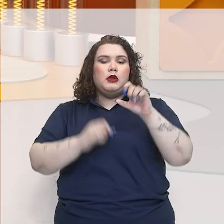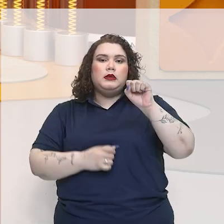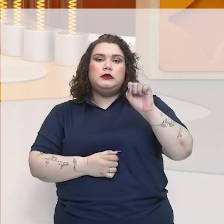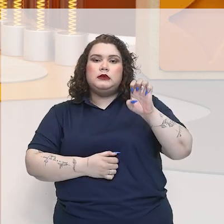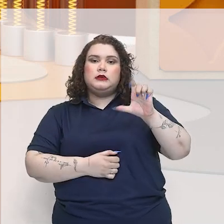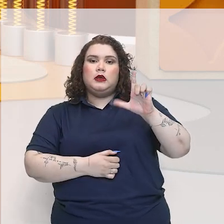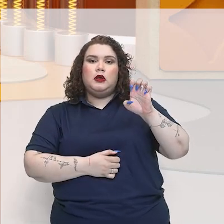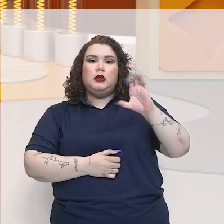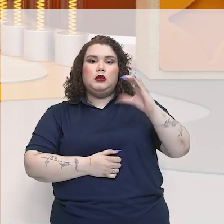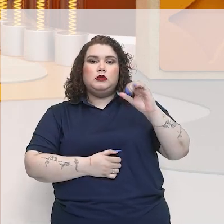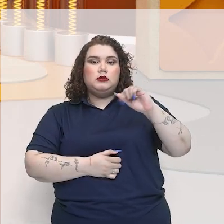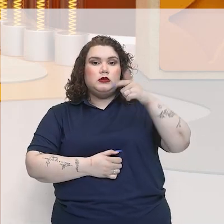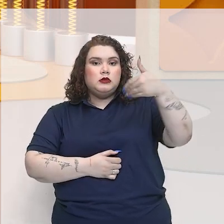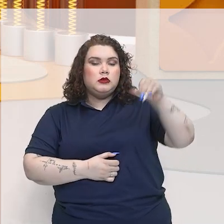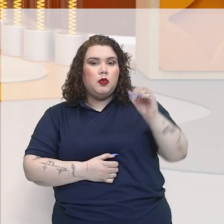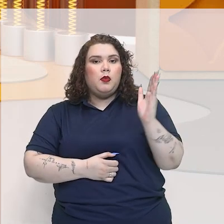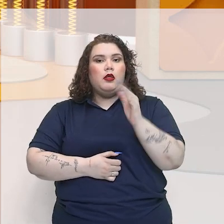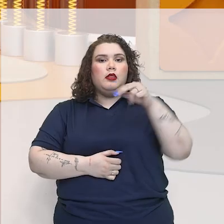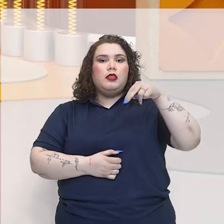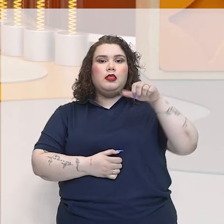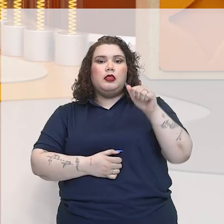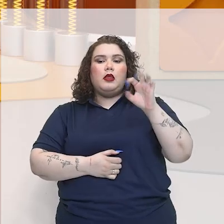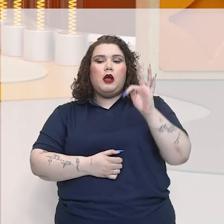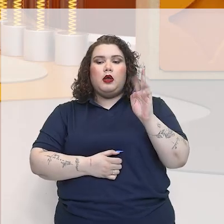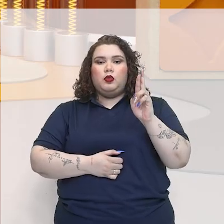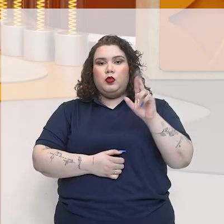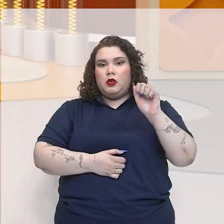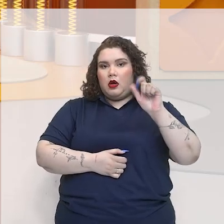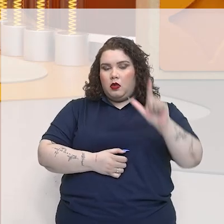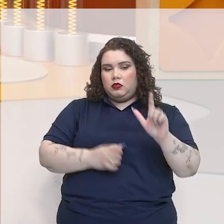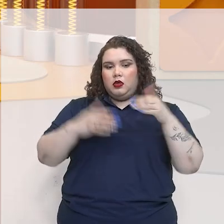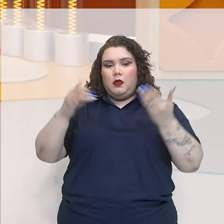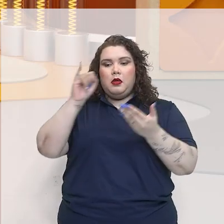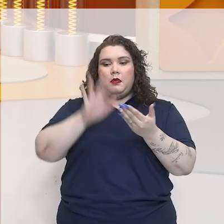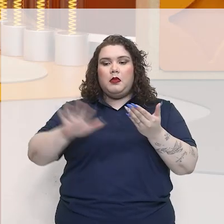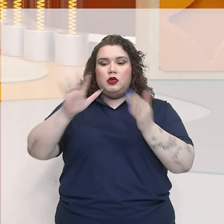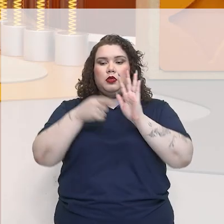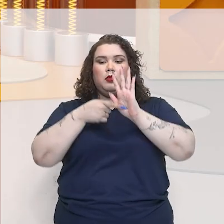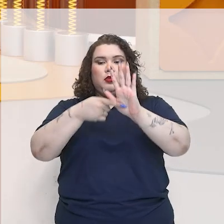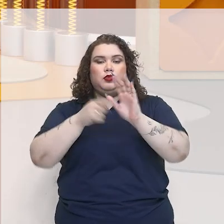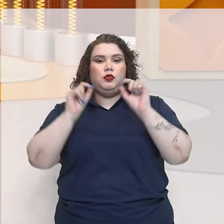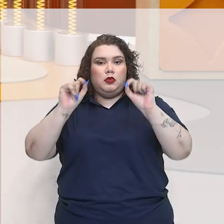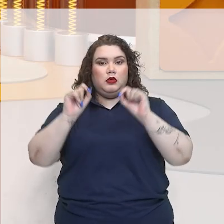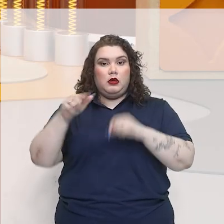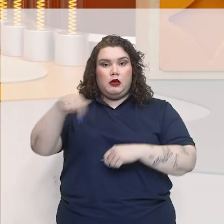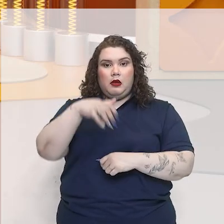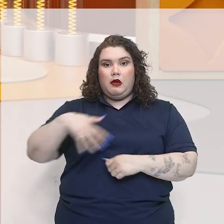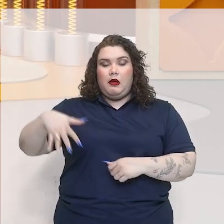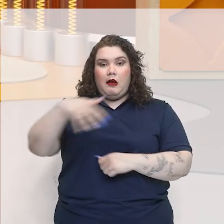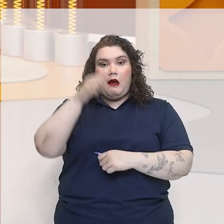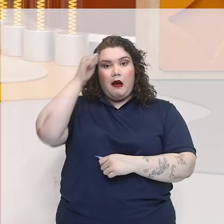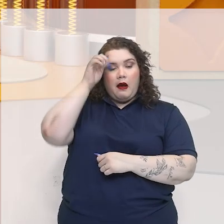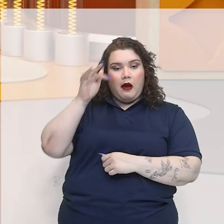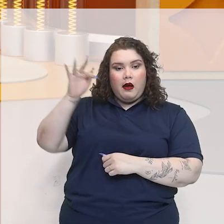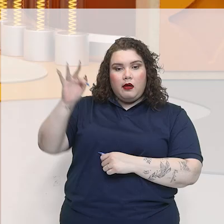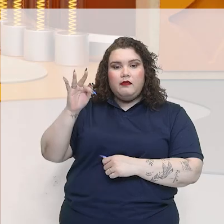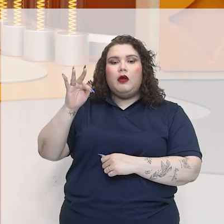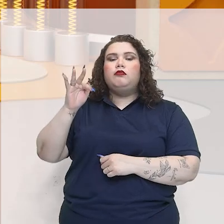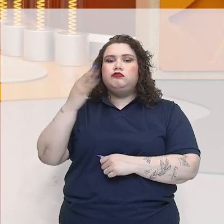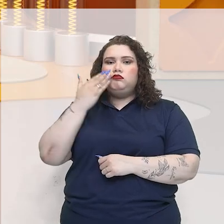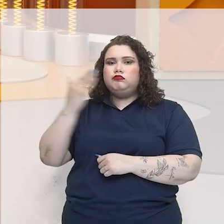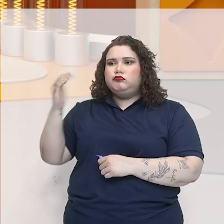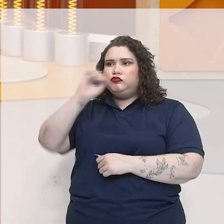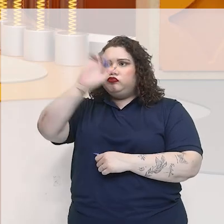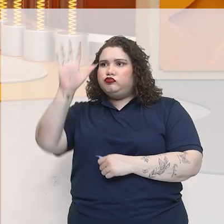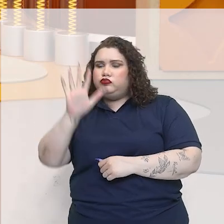de seleção natural. Por isso que vocês têm nessa imagem o quê, não é mesmo? O continente africano, e cada uma dessas,